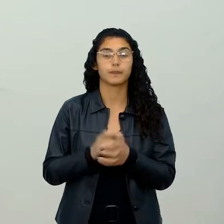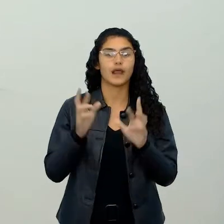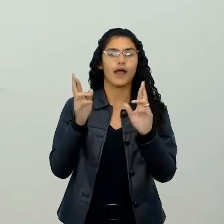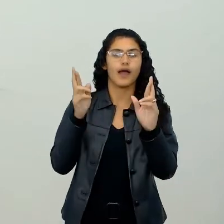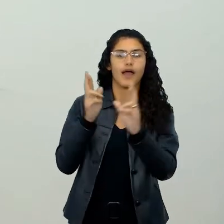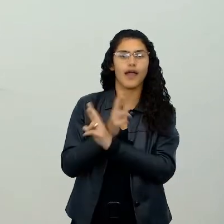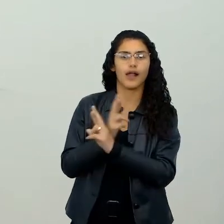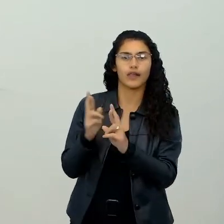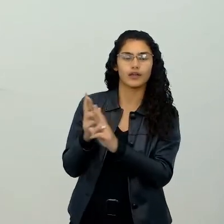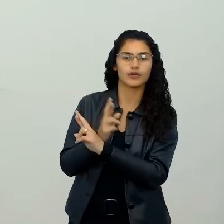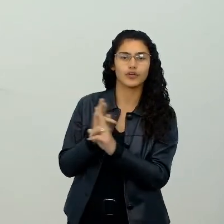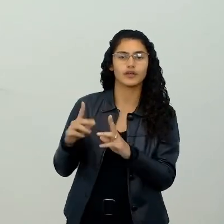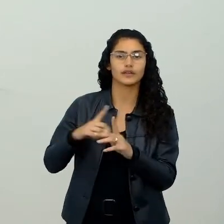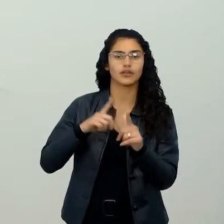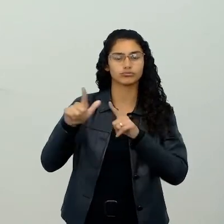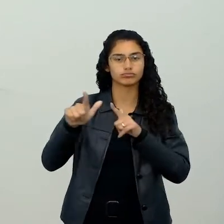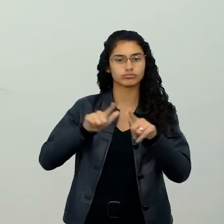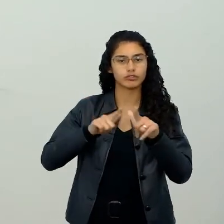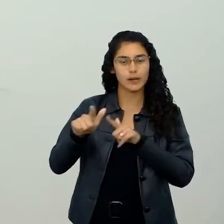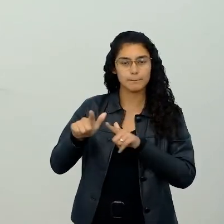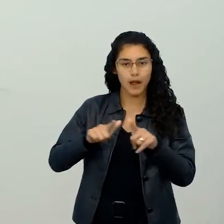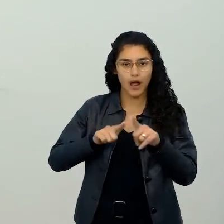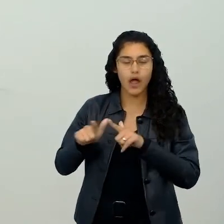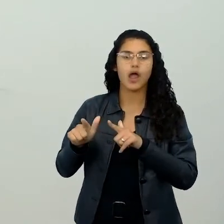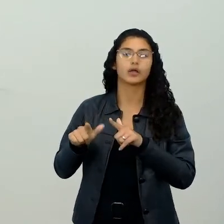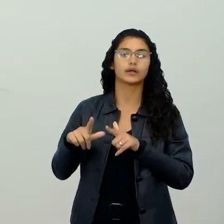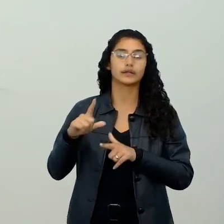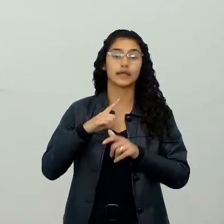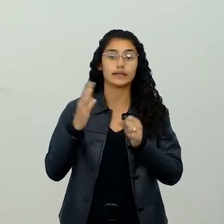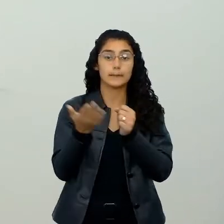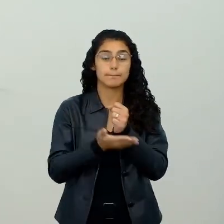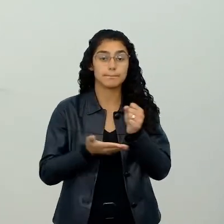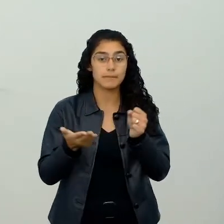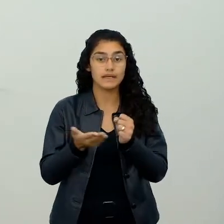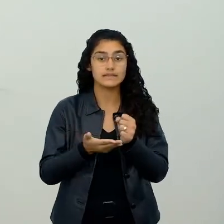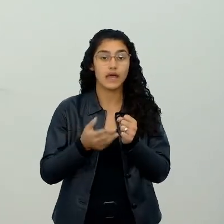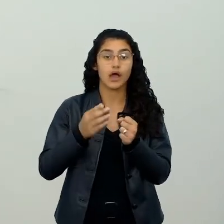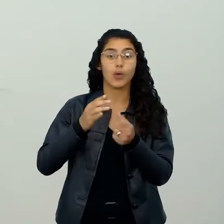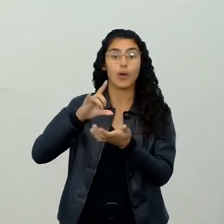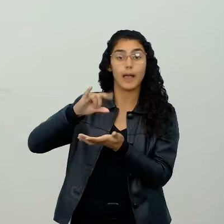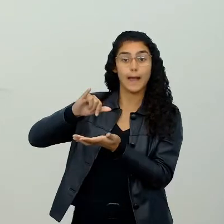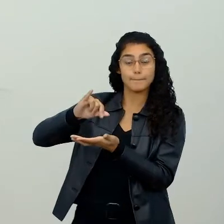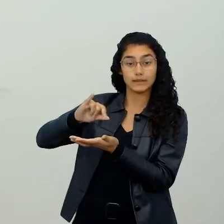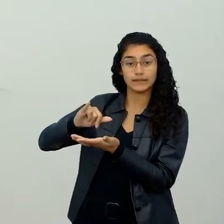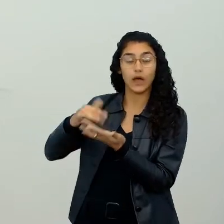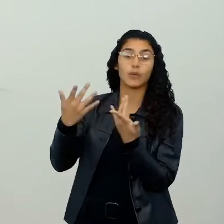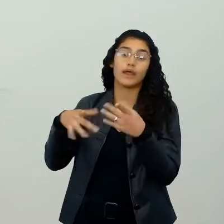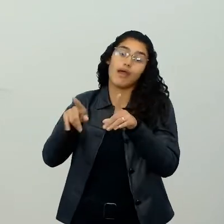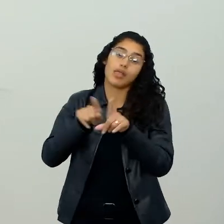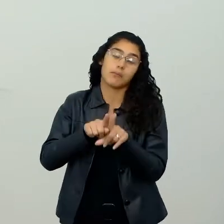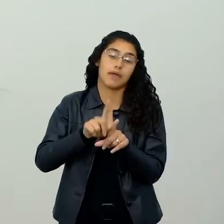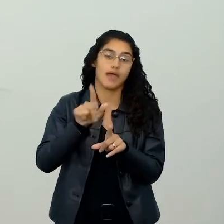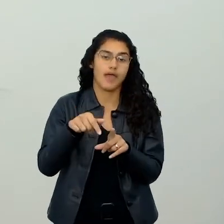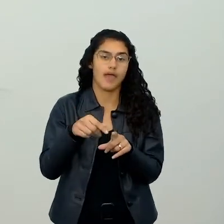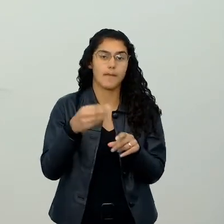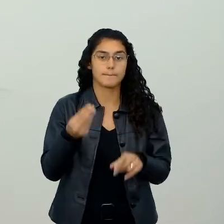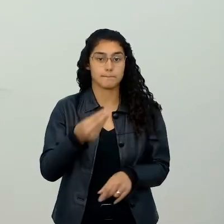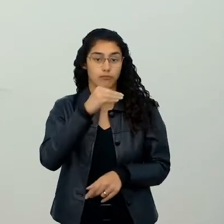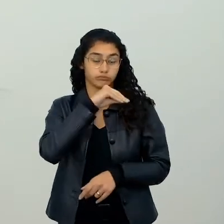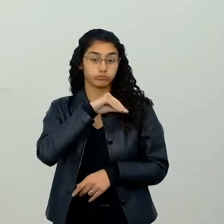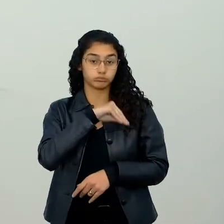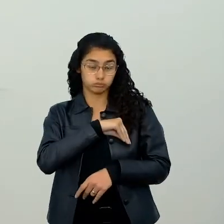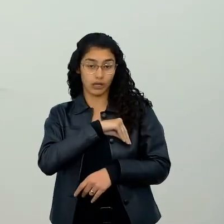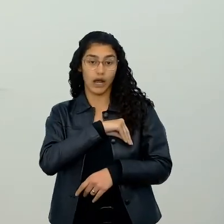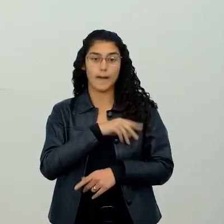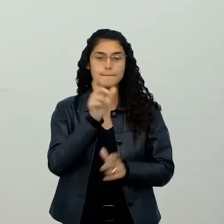Relações de trabalho, né? Relações de trabalho que se baseiam no capital e que, portanto, são assalariadas